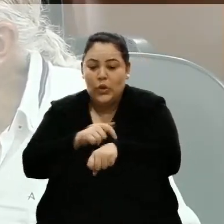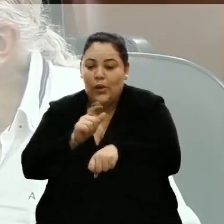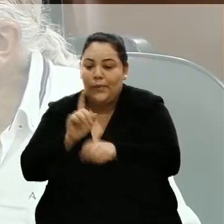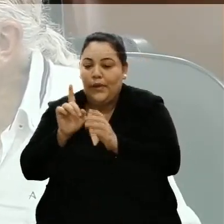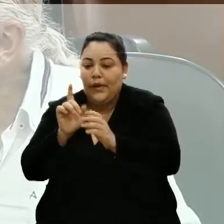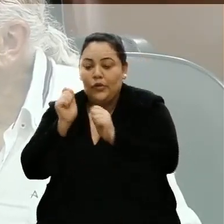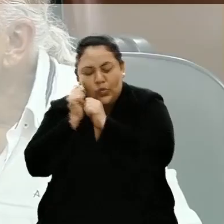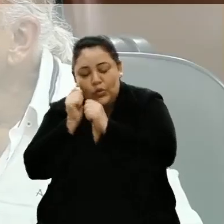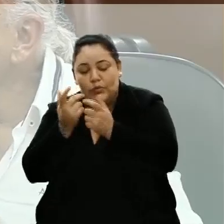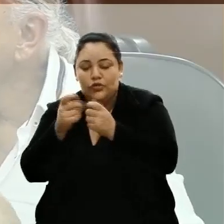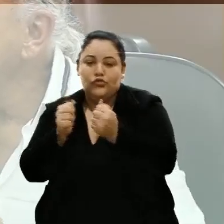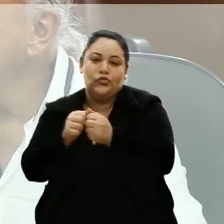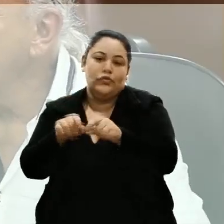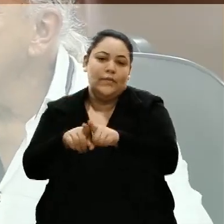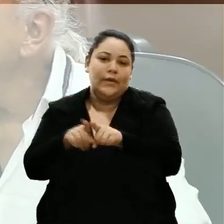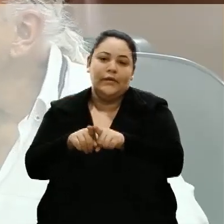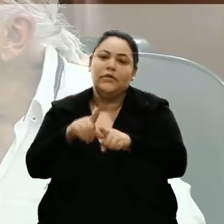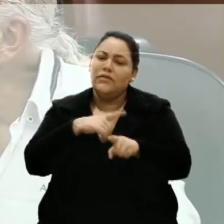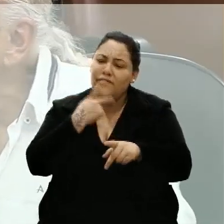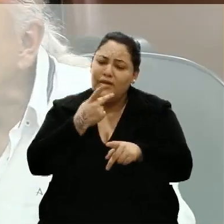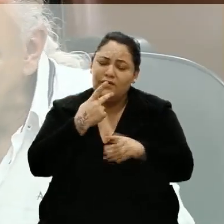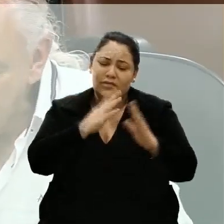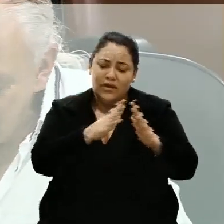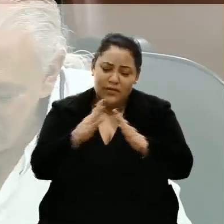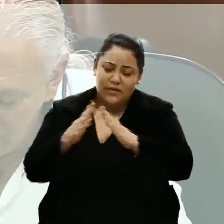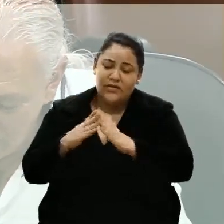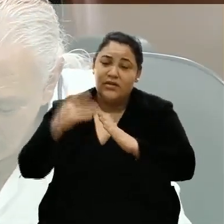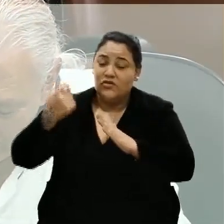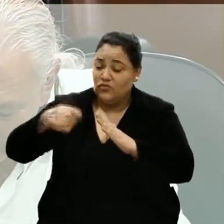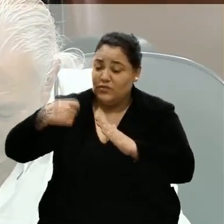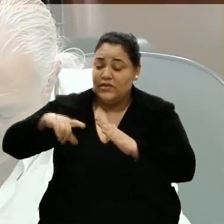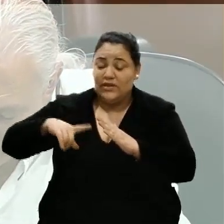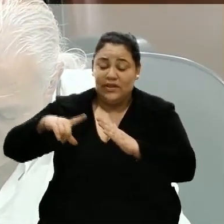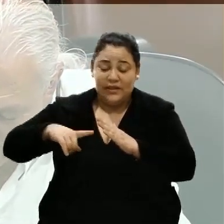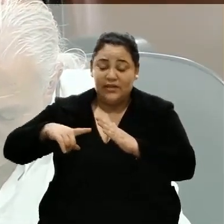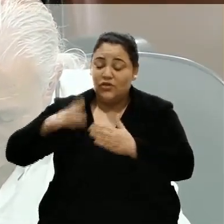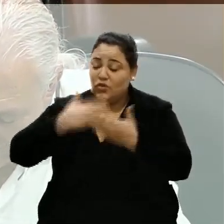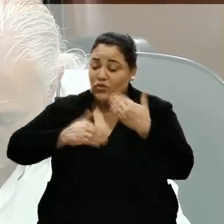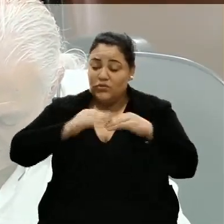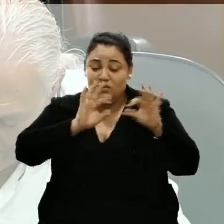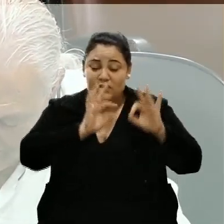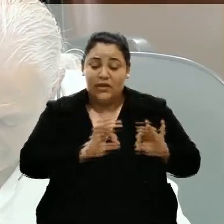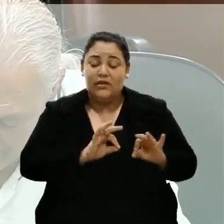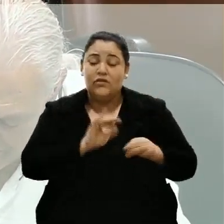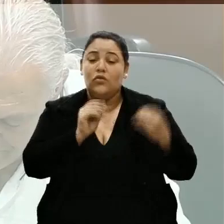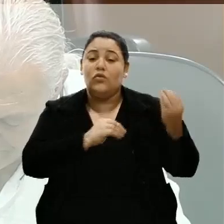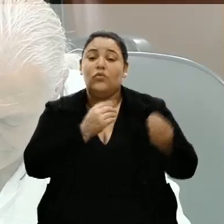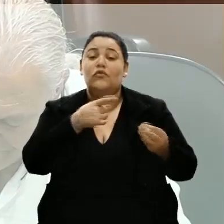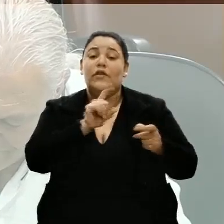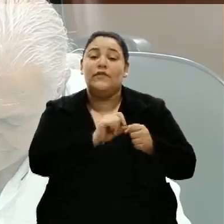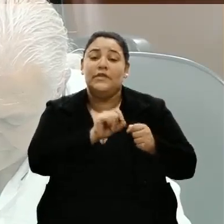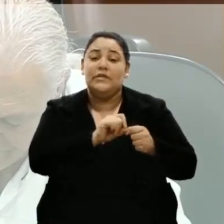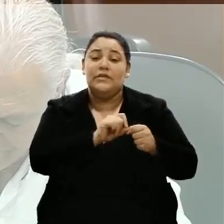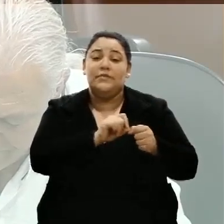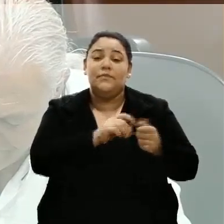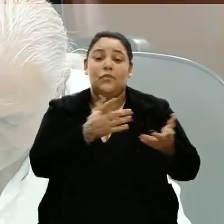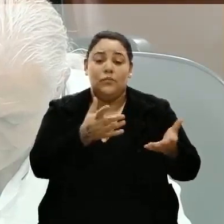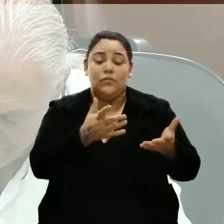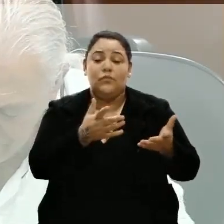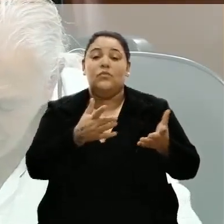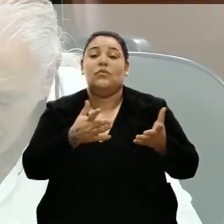tem que entender todas essas nuances, porque senão a gente atropela o interesse público. Quando a gente fala da Vila Sapo, ou